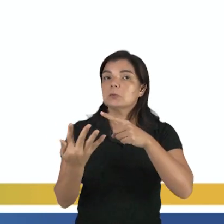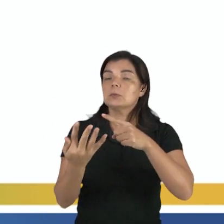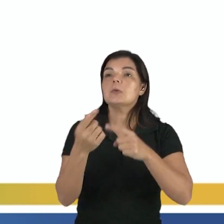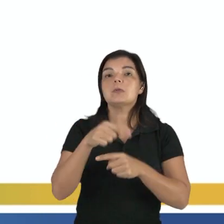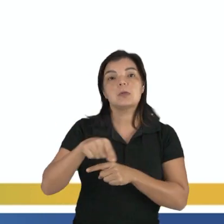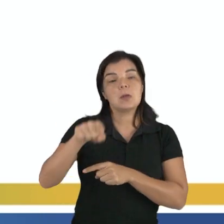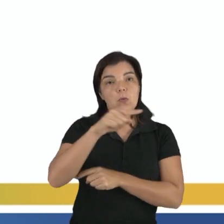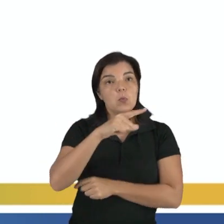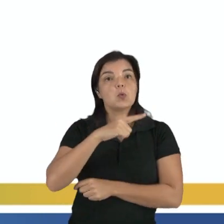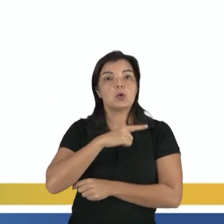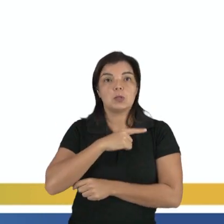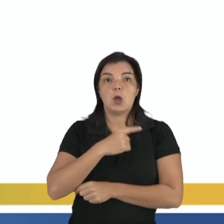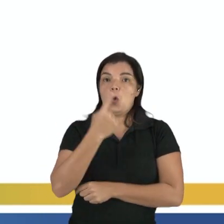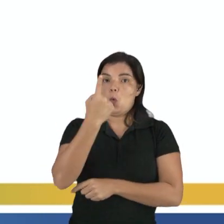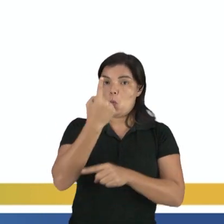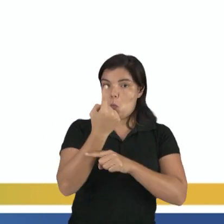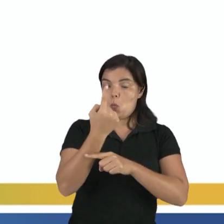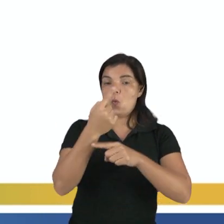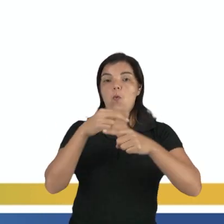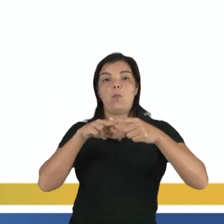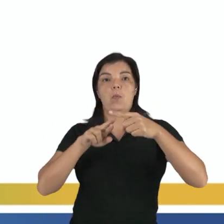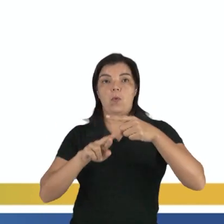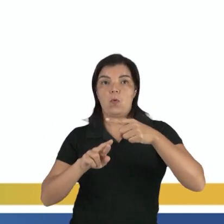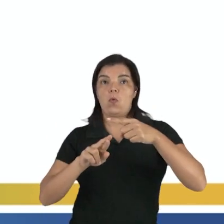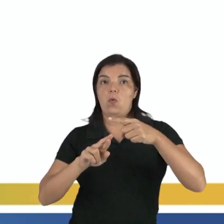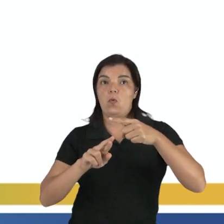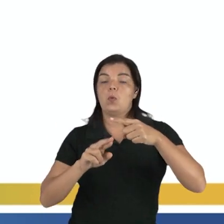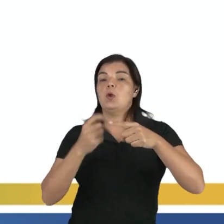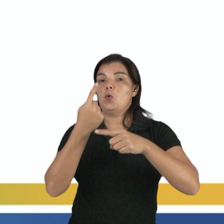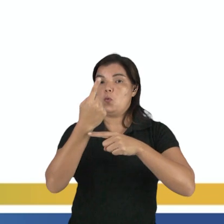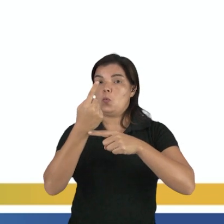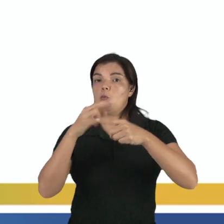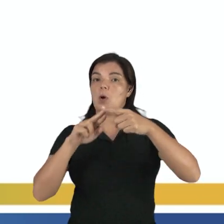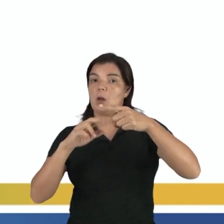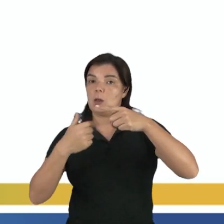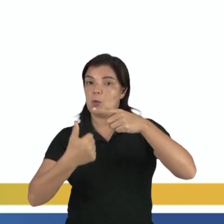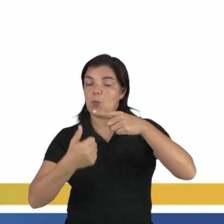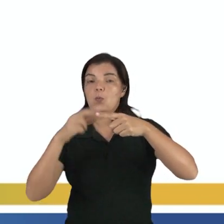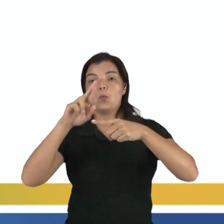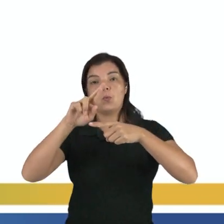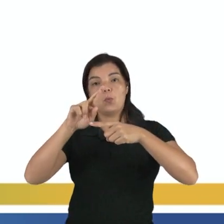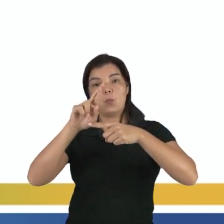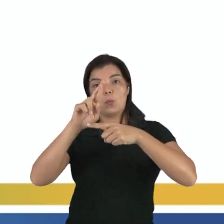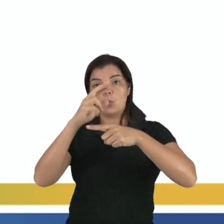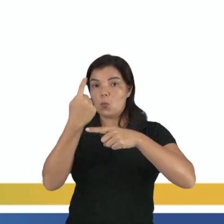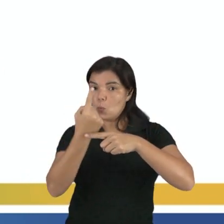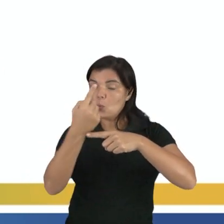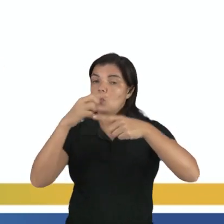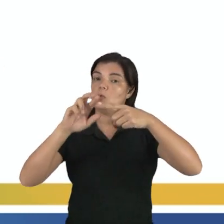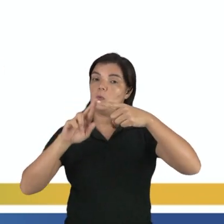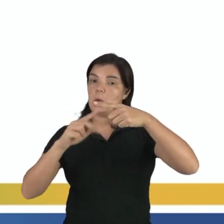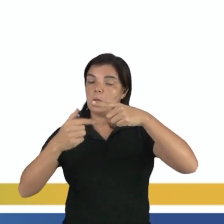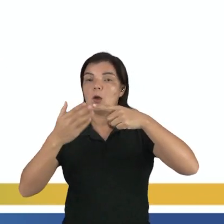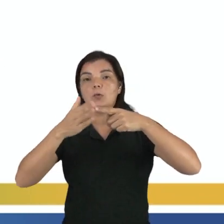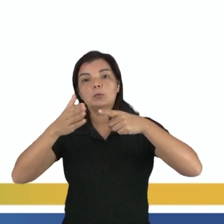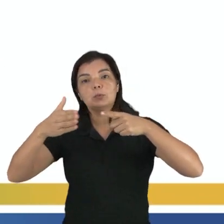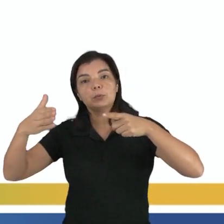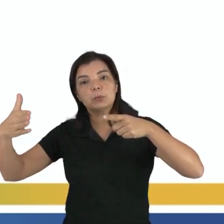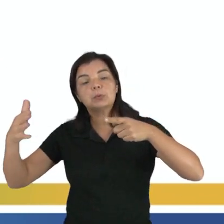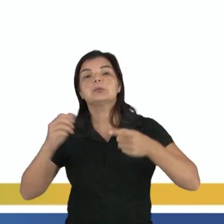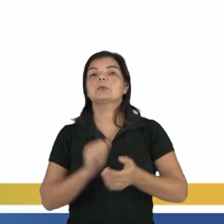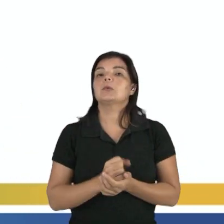Então você tem aqui Um sobre a resistência equivalente vai ser igual a 1 sobre R1 mais 1 sobre 2 mais 1 sobre R3 e assim